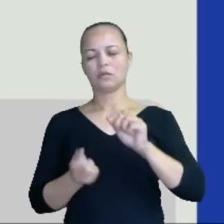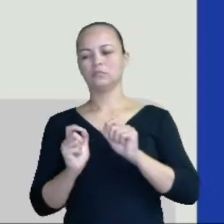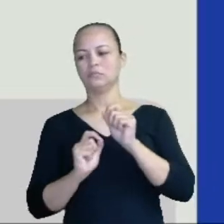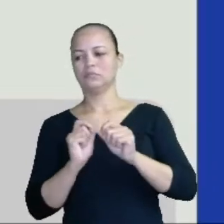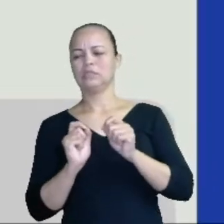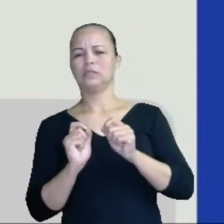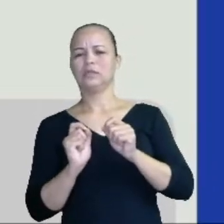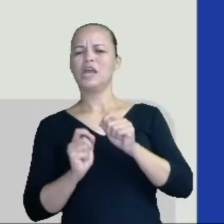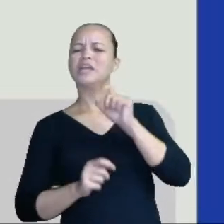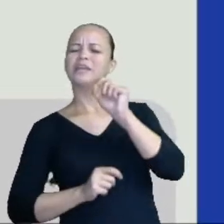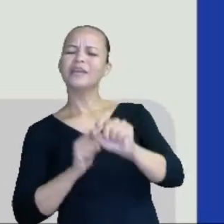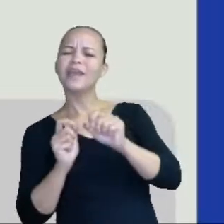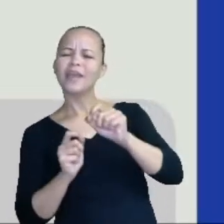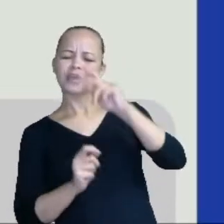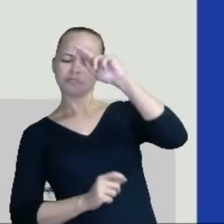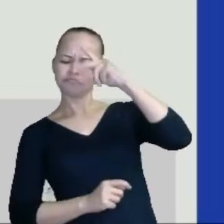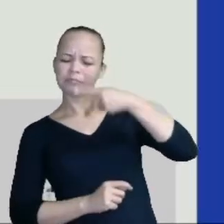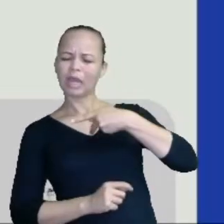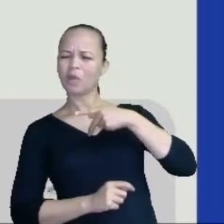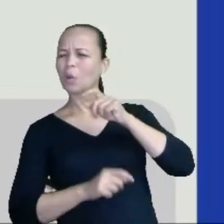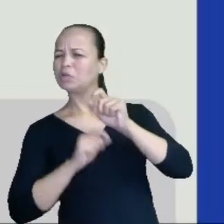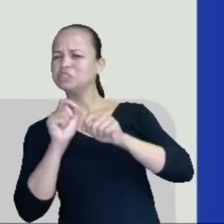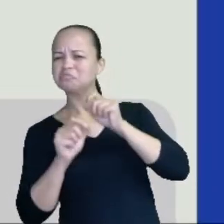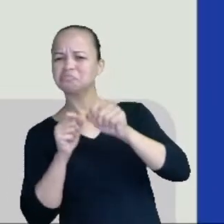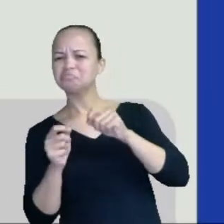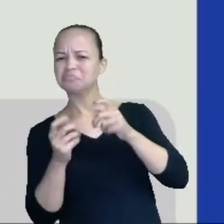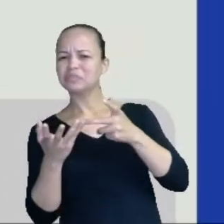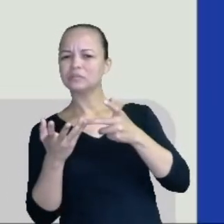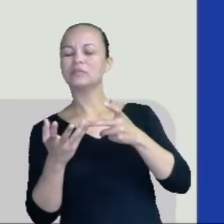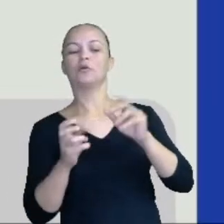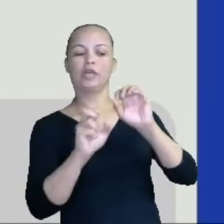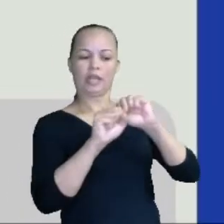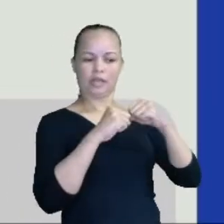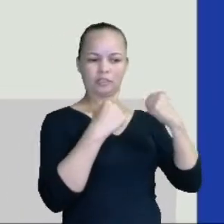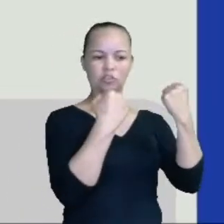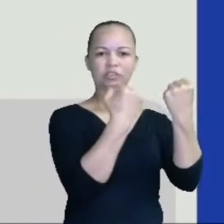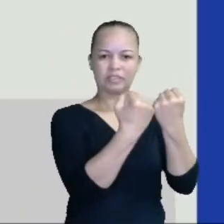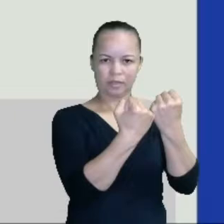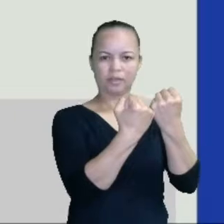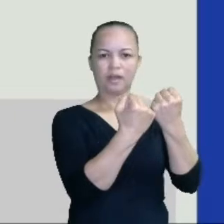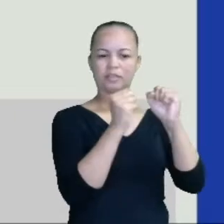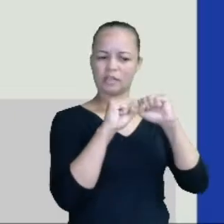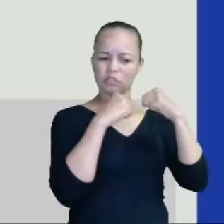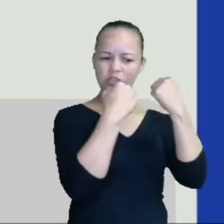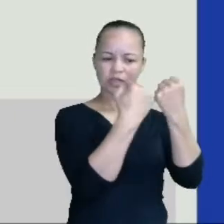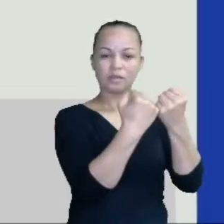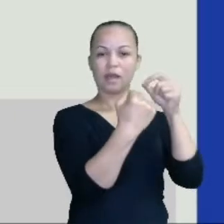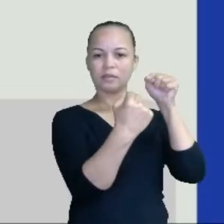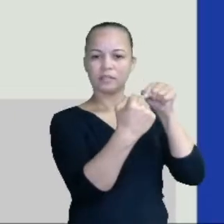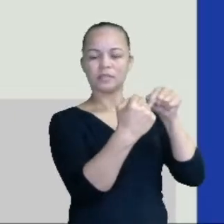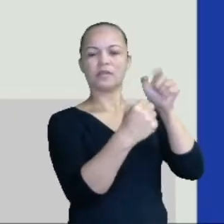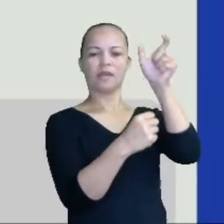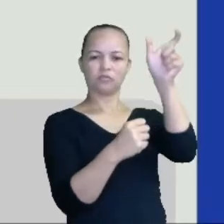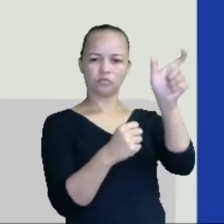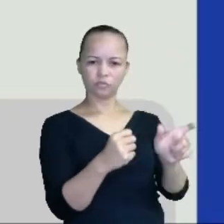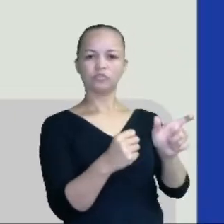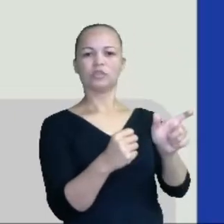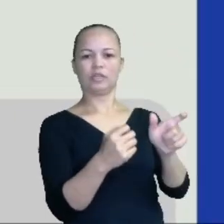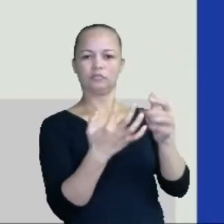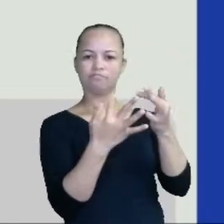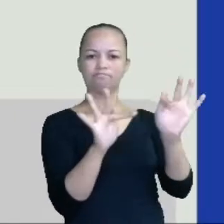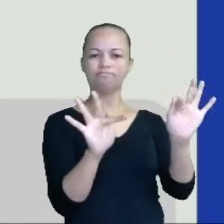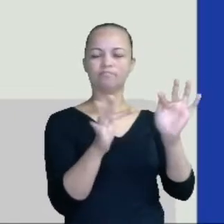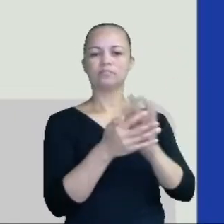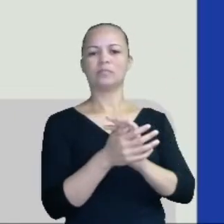quem é egoísta? Logo vem a resposta, a sociedade. A sociedade é o sujeito da frase. Percebam